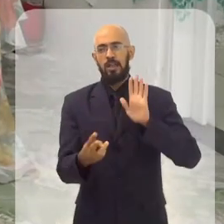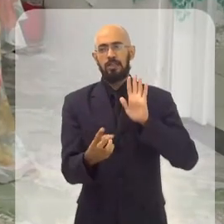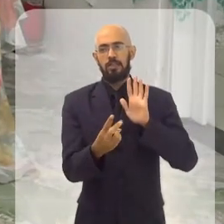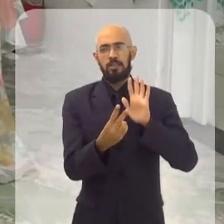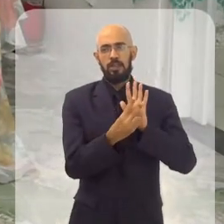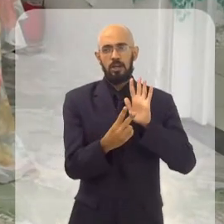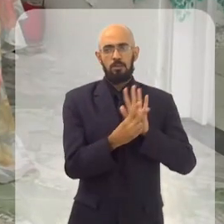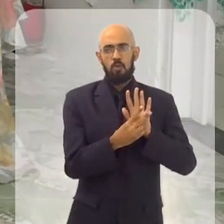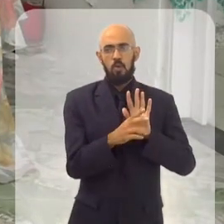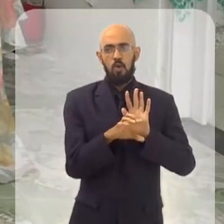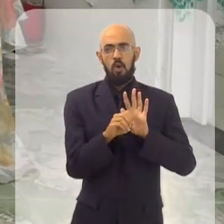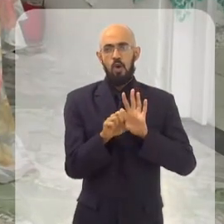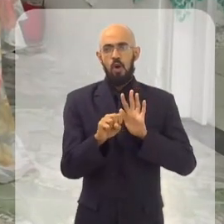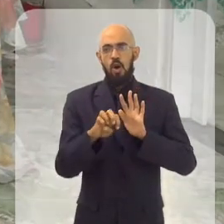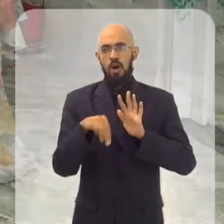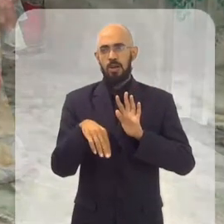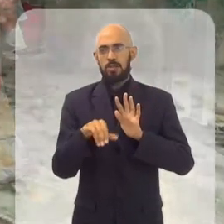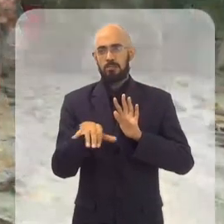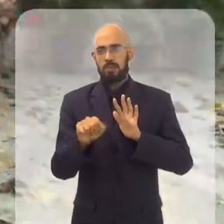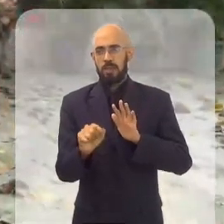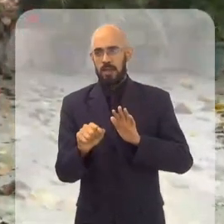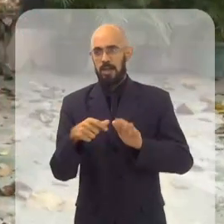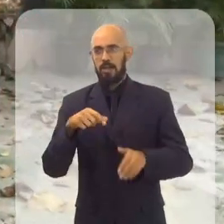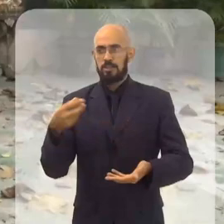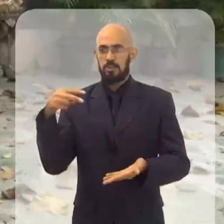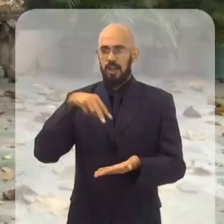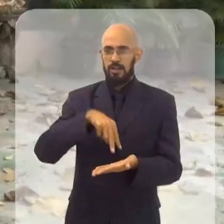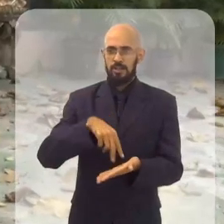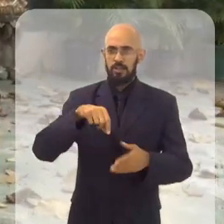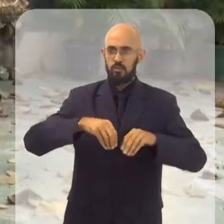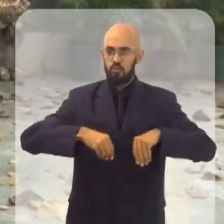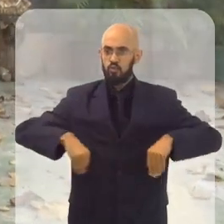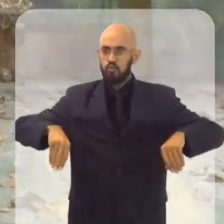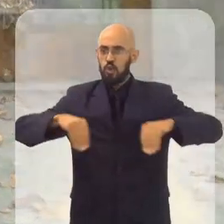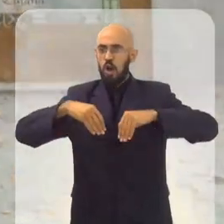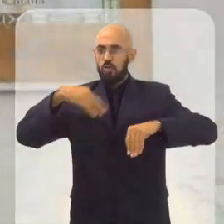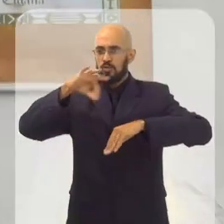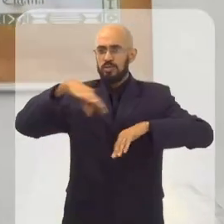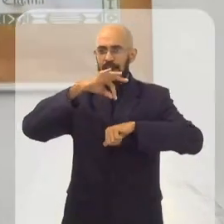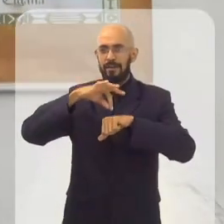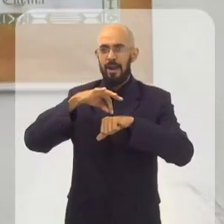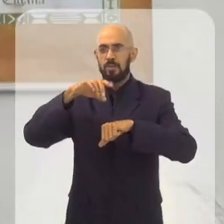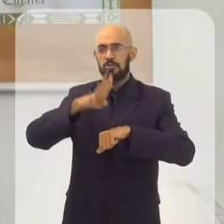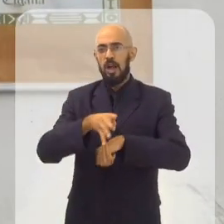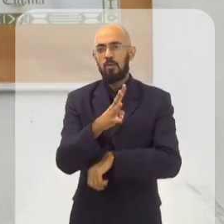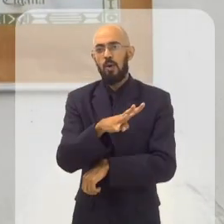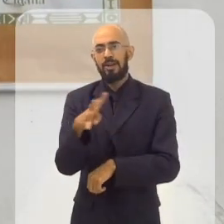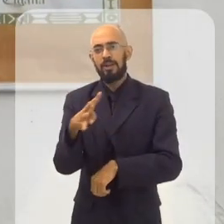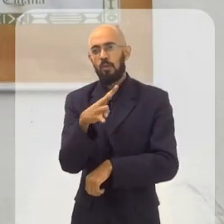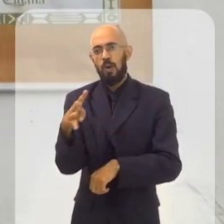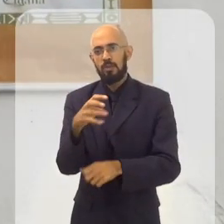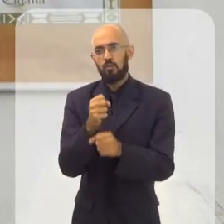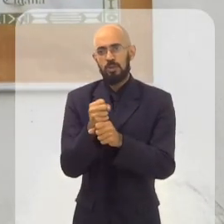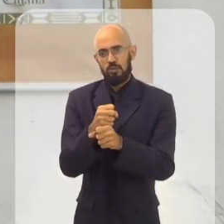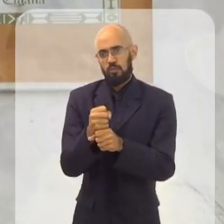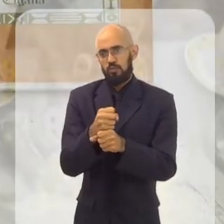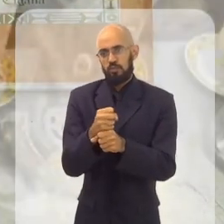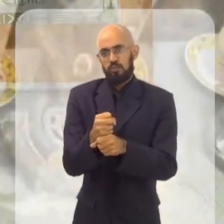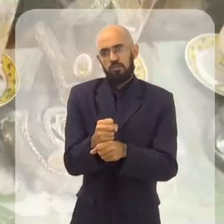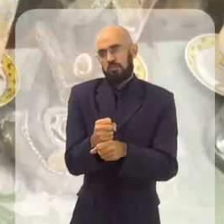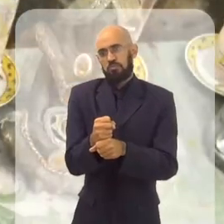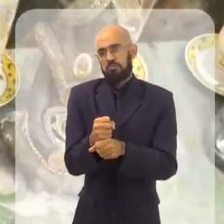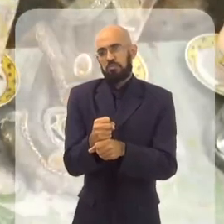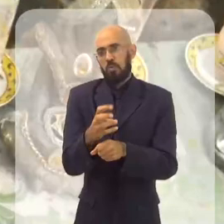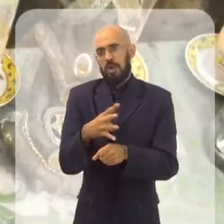cósmica, né? Nós estamos aqui, solo sagrado, há 44 anos. E há 44 anos